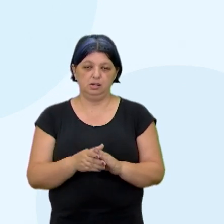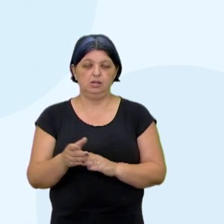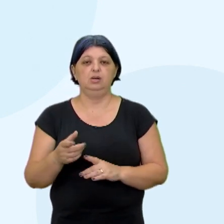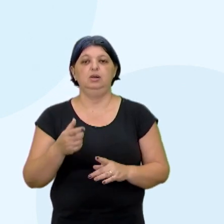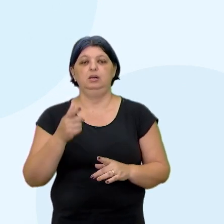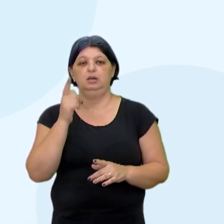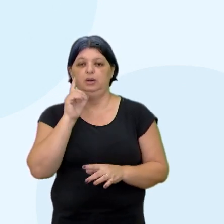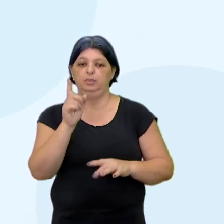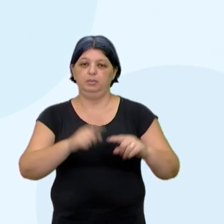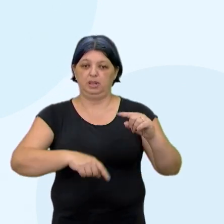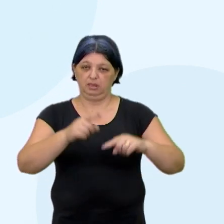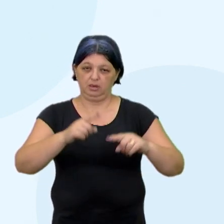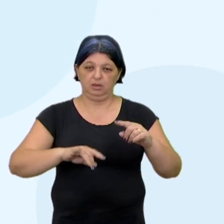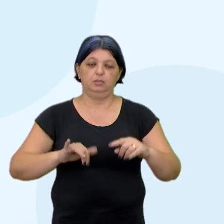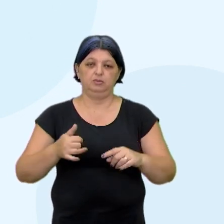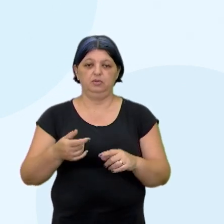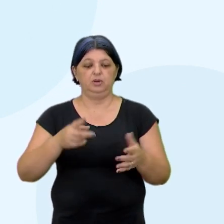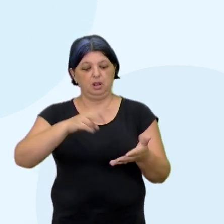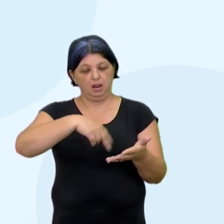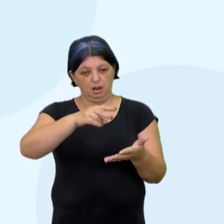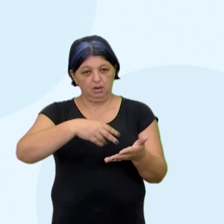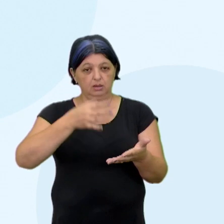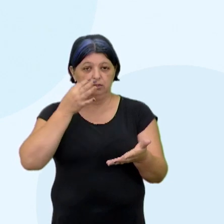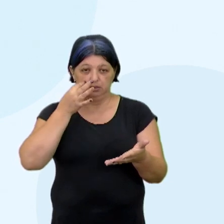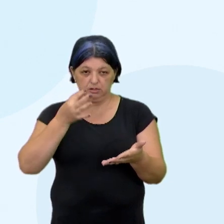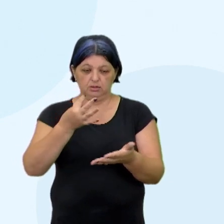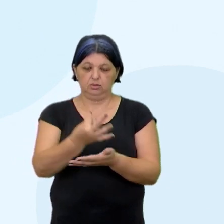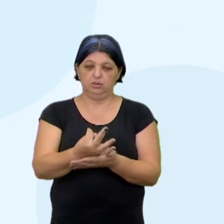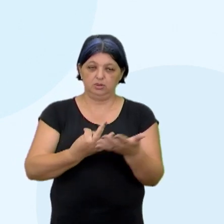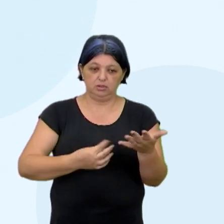melhor o material. Leia atentamente os textos,